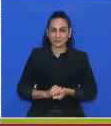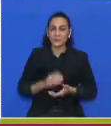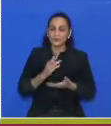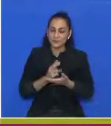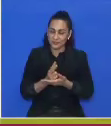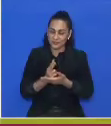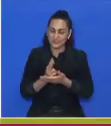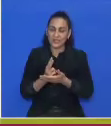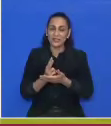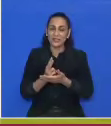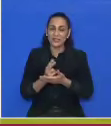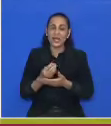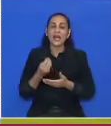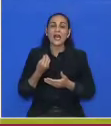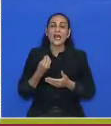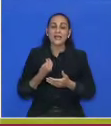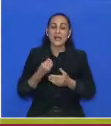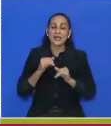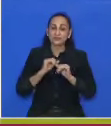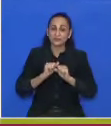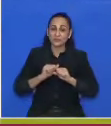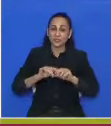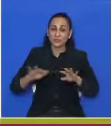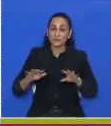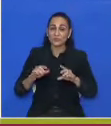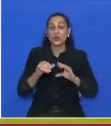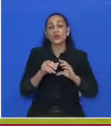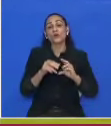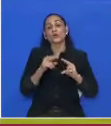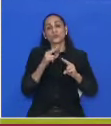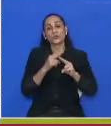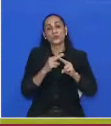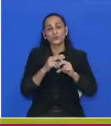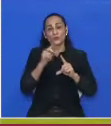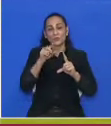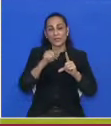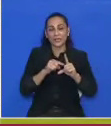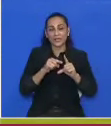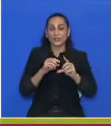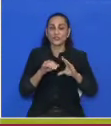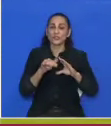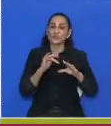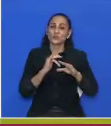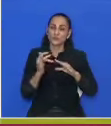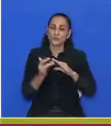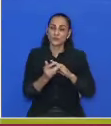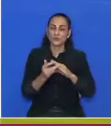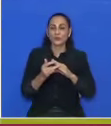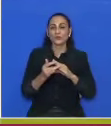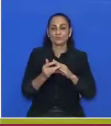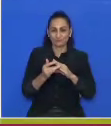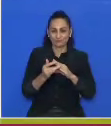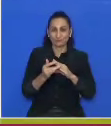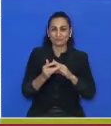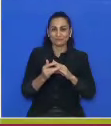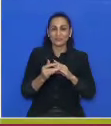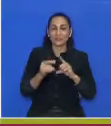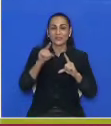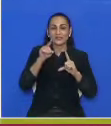Você segue acompanhando a nossa transmissão pelos perfis da Caixa no YouTube e no Facebook. Bola vermelha, número 31.